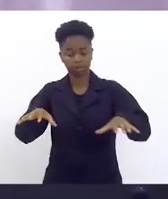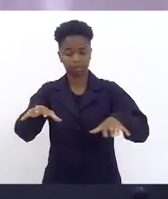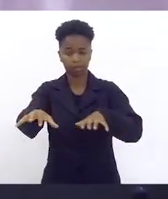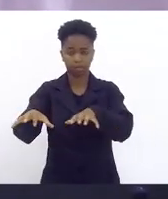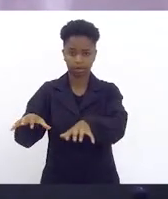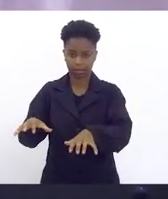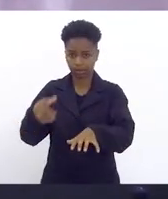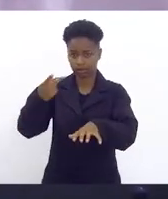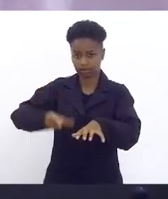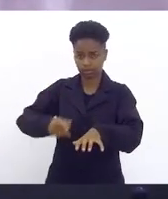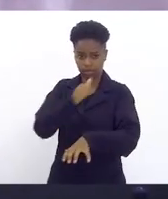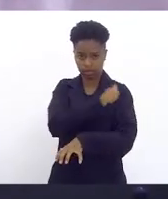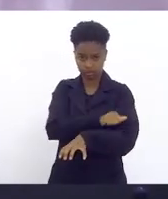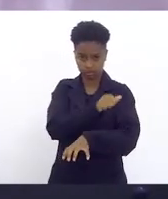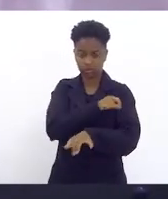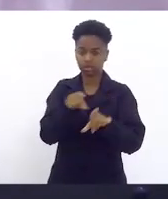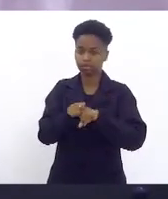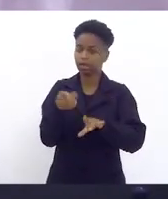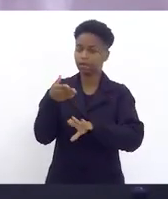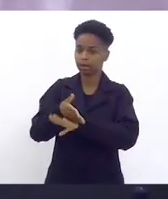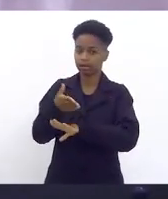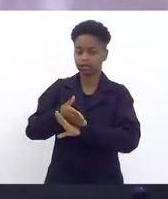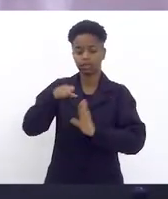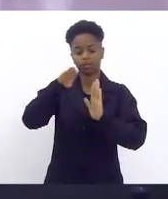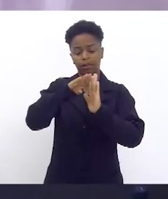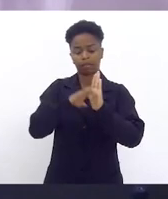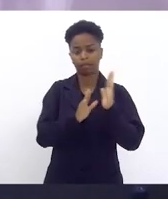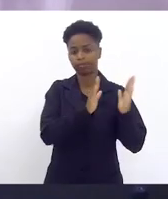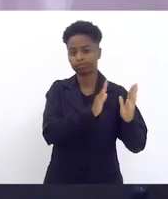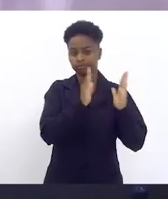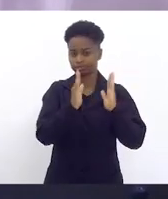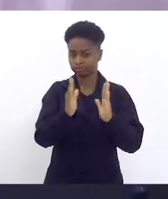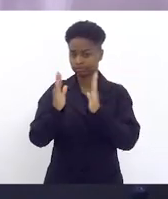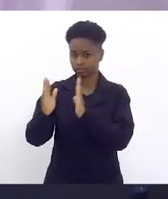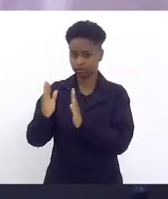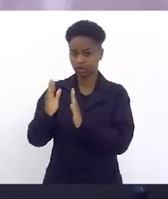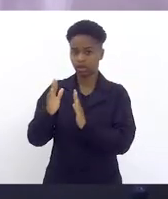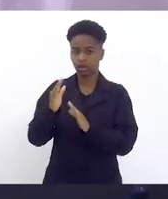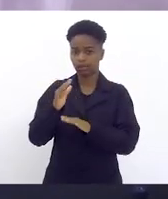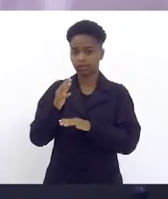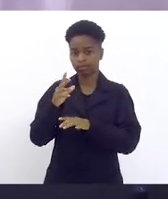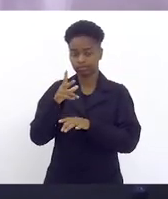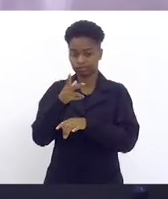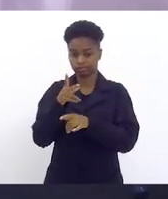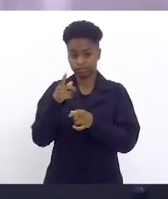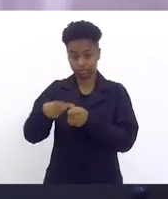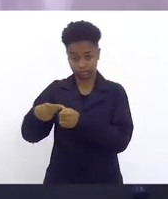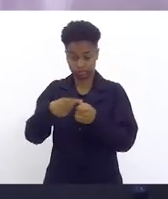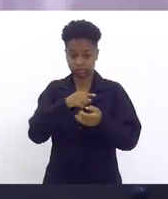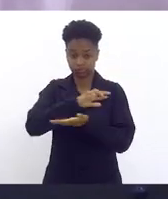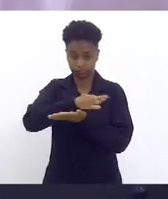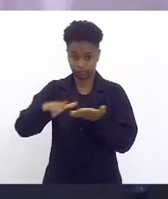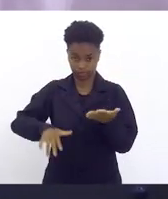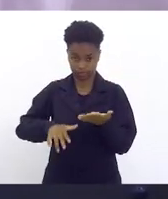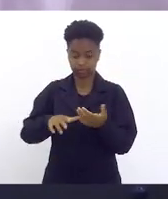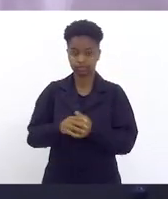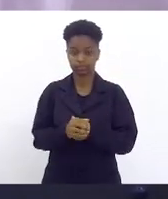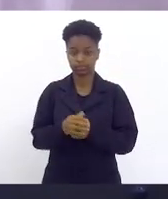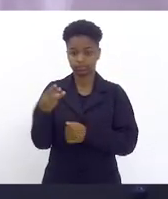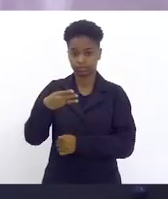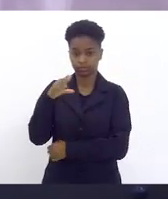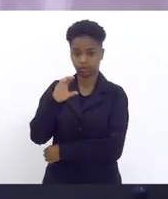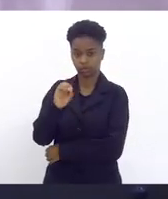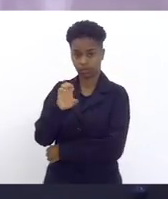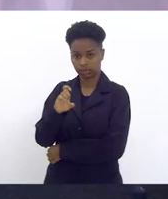do estado que participaram das etapas intermunicipais do terceiro coede o documento referencial do